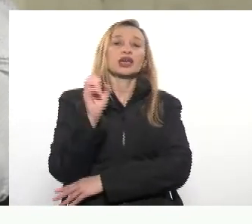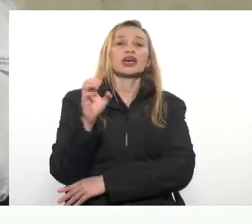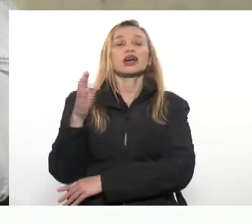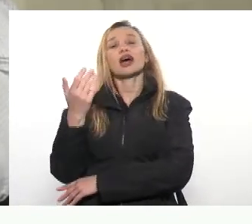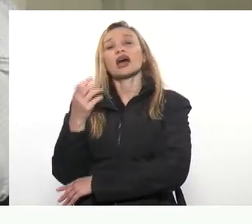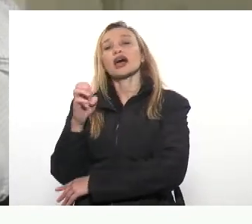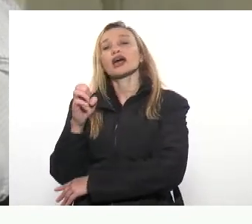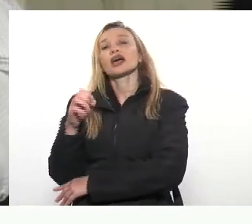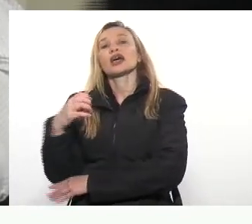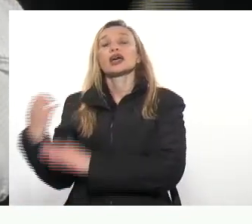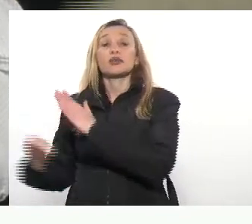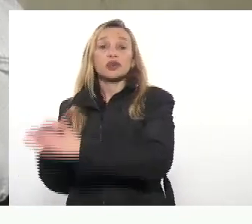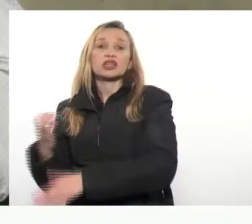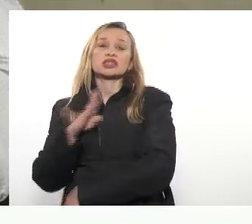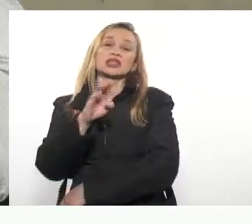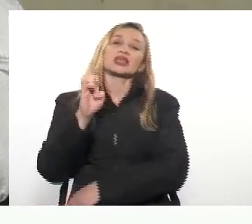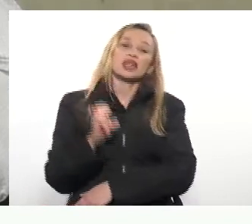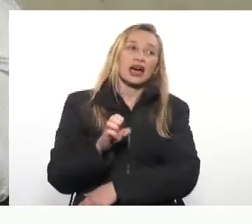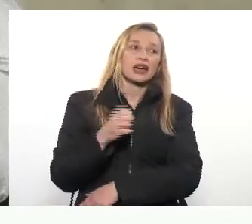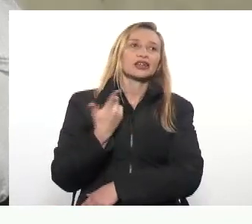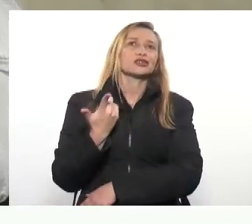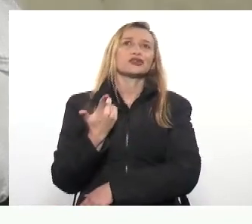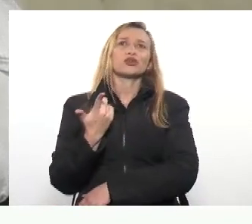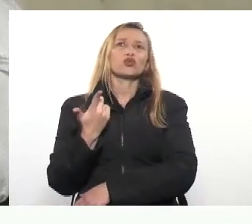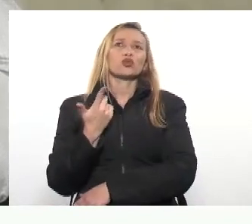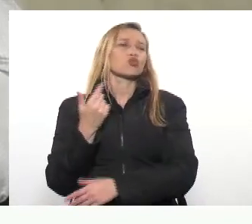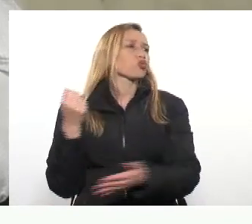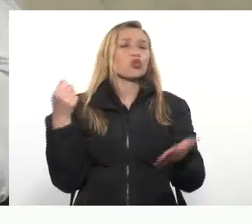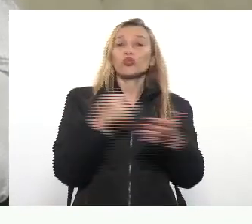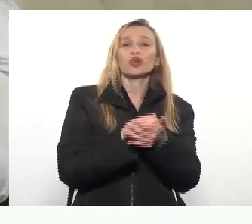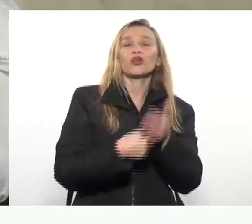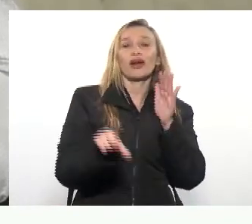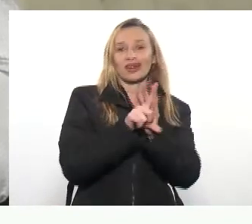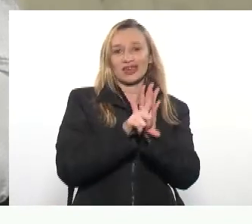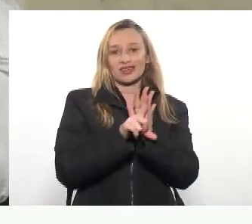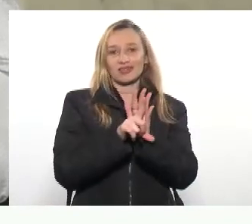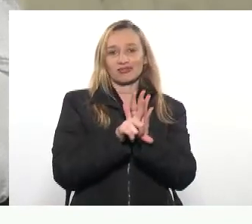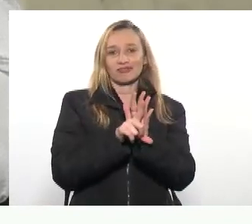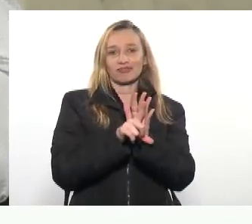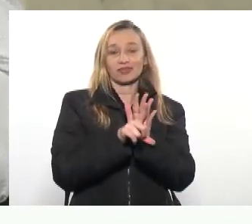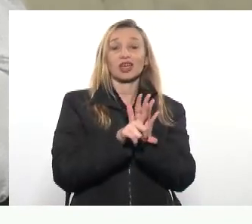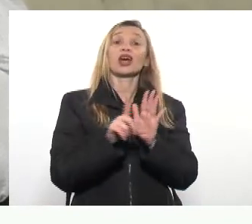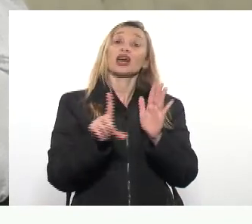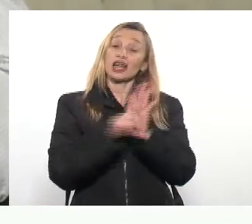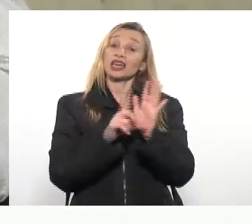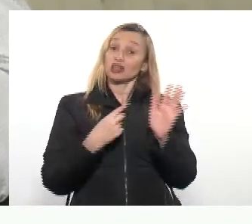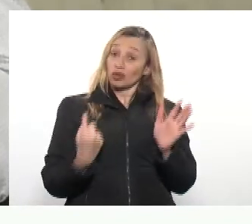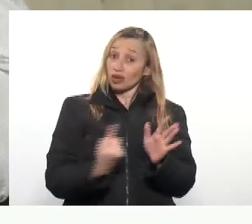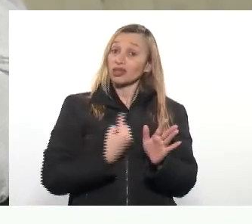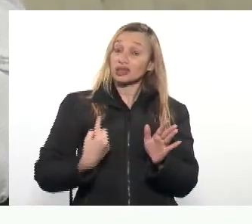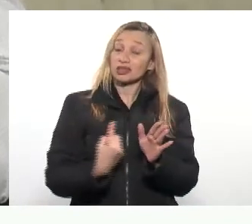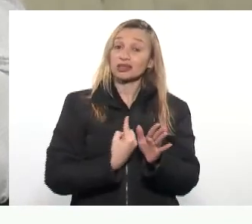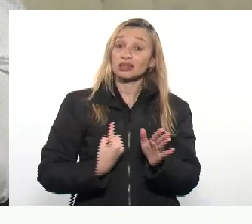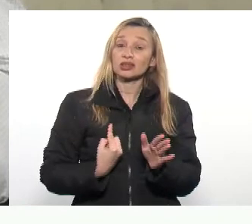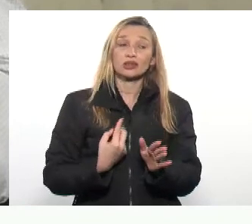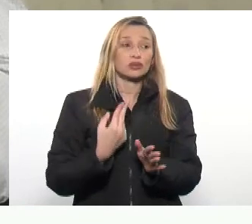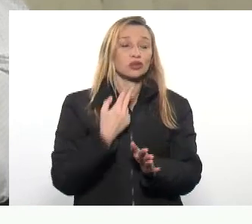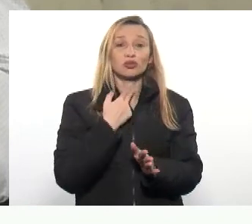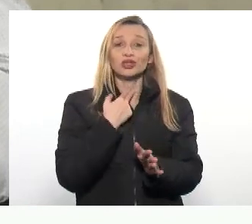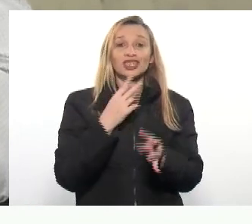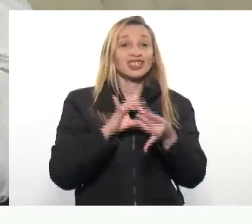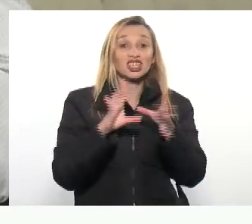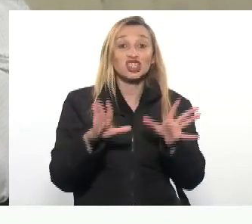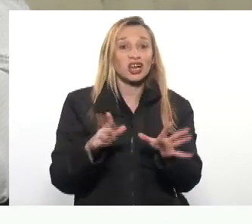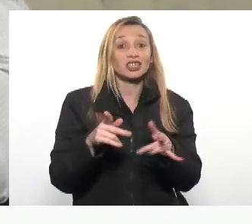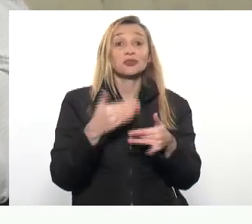ainda não conseguiu entrar nesse detalhe e cumprir a lei, né? Uma lei de nossa autoria. Eu não podia deixar de passar essa oportunidade